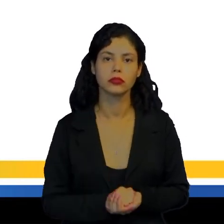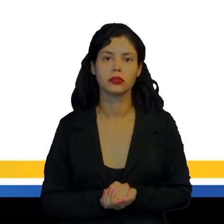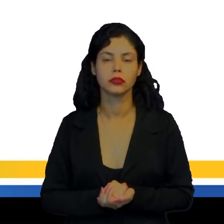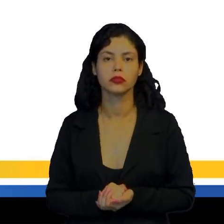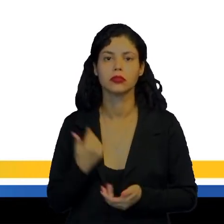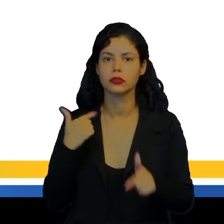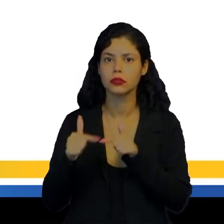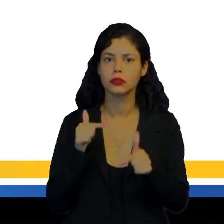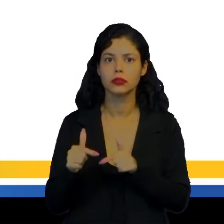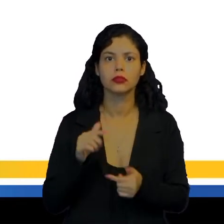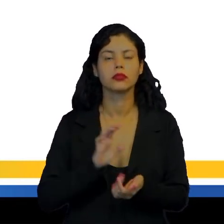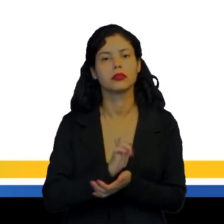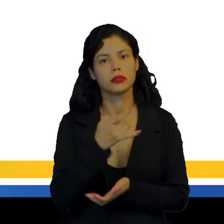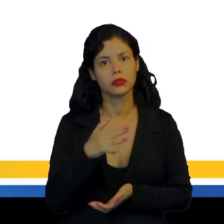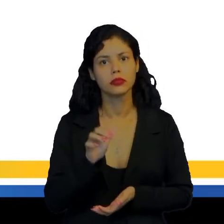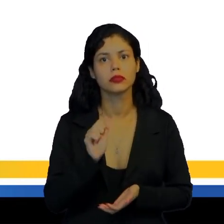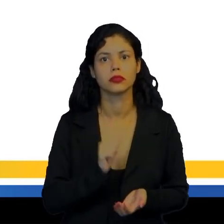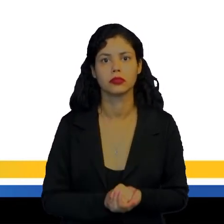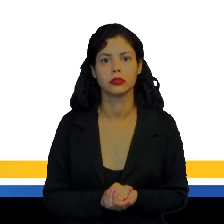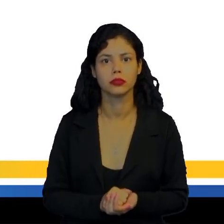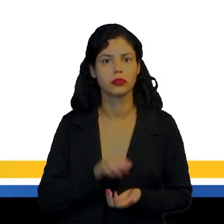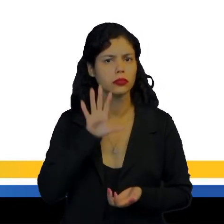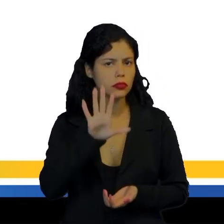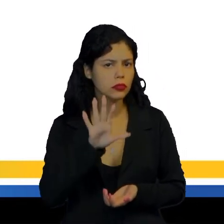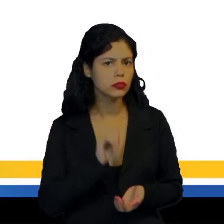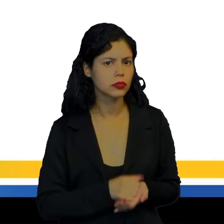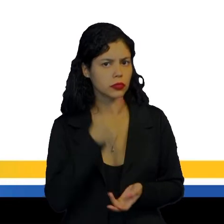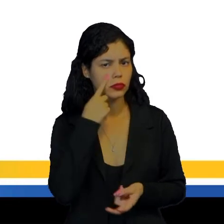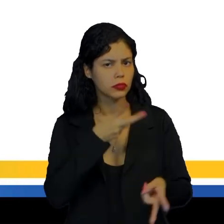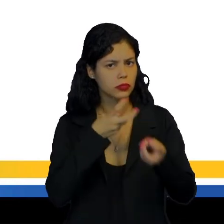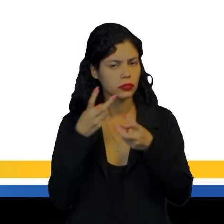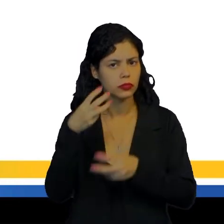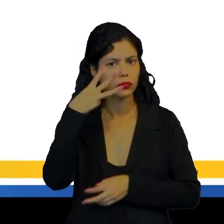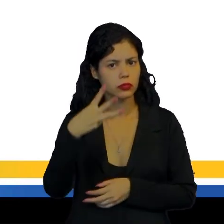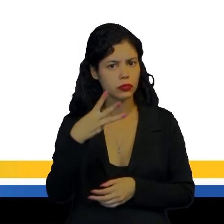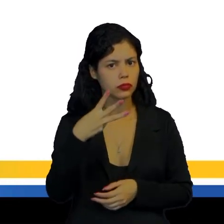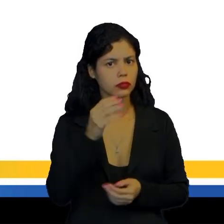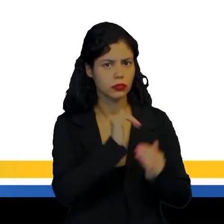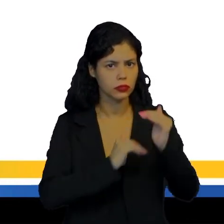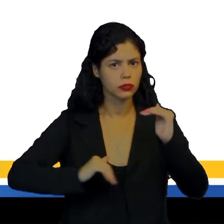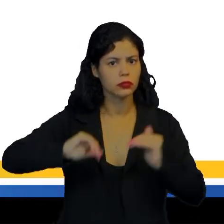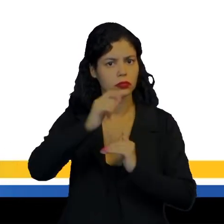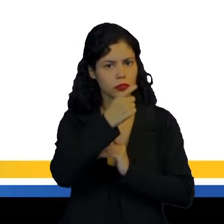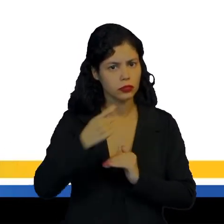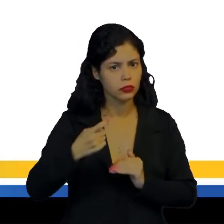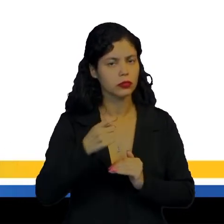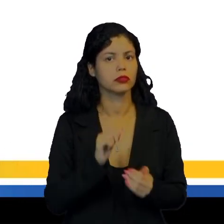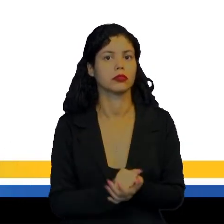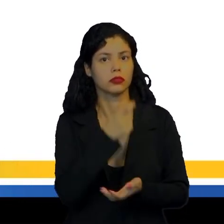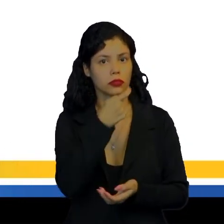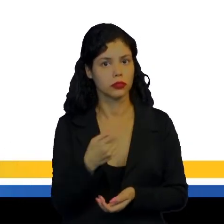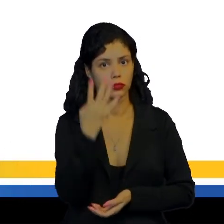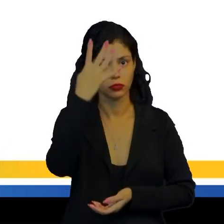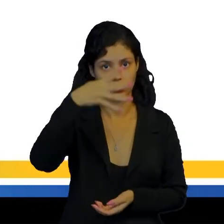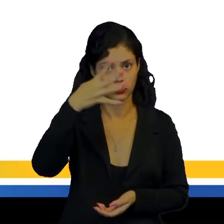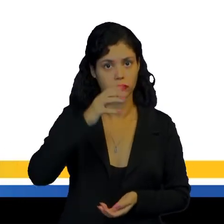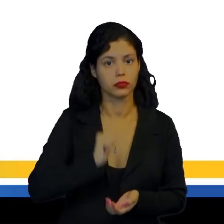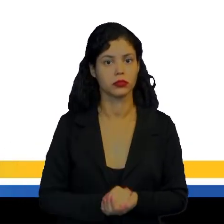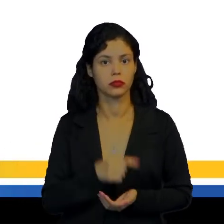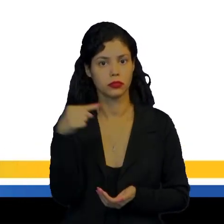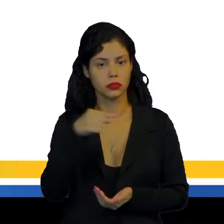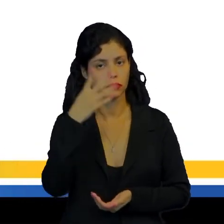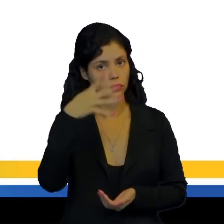tá? Trabalhando os expoentes, nós vamos ficar. Observe aí, 3 elevado a x ao quadrado,